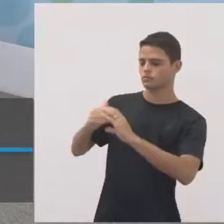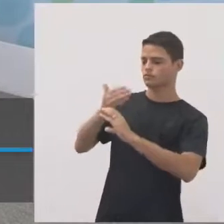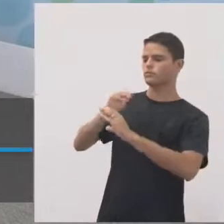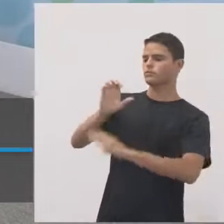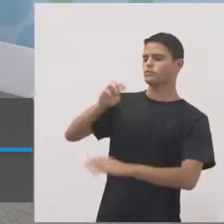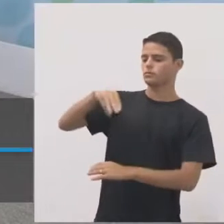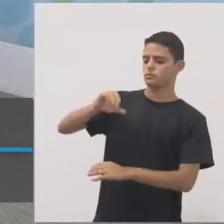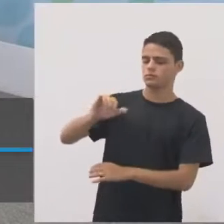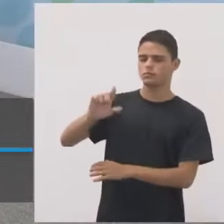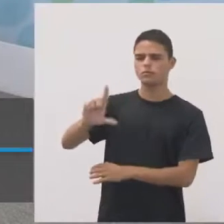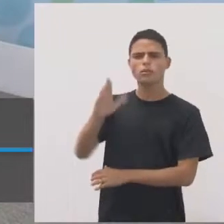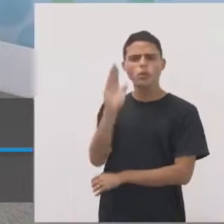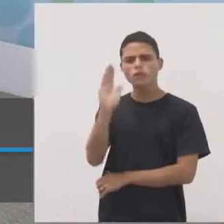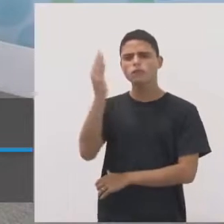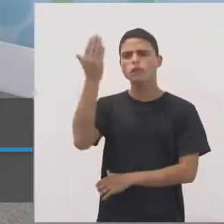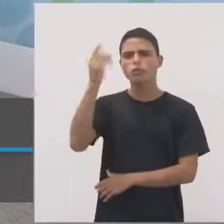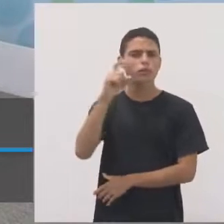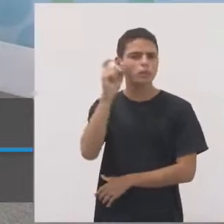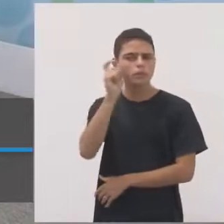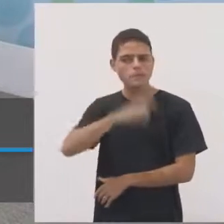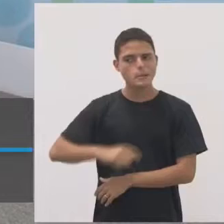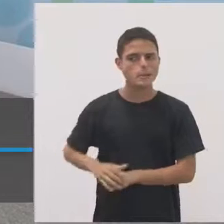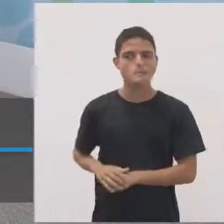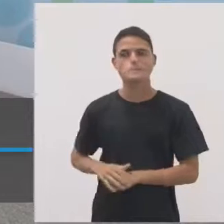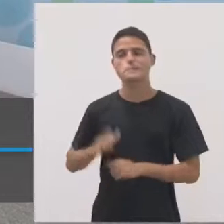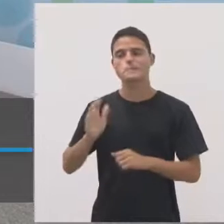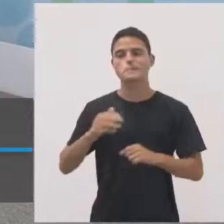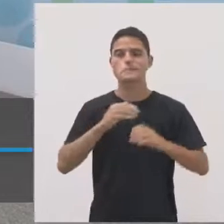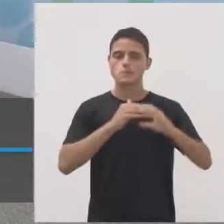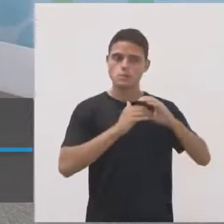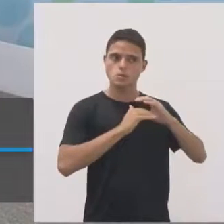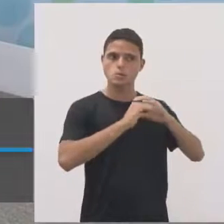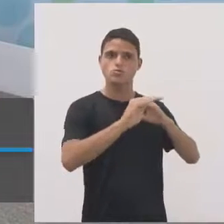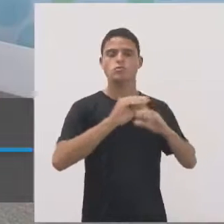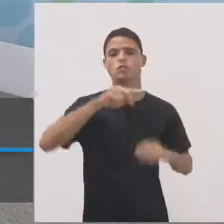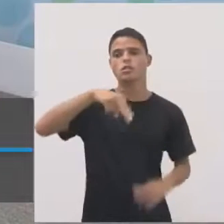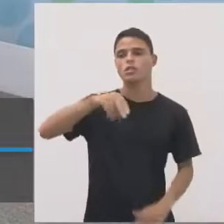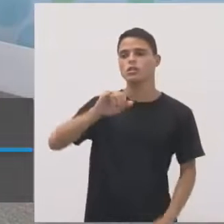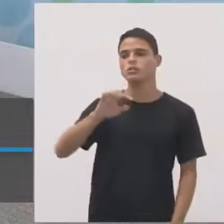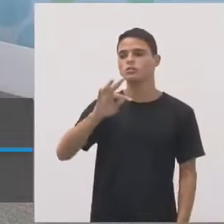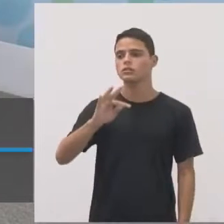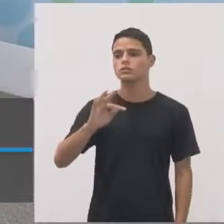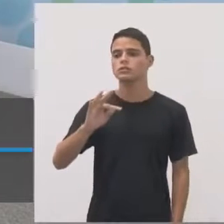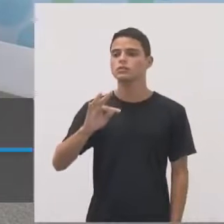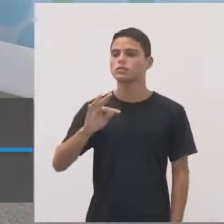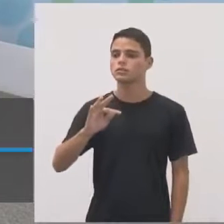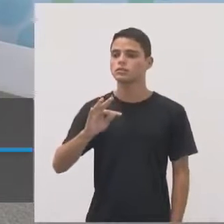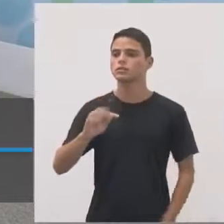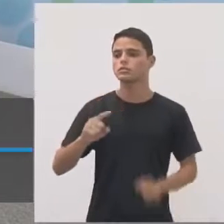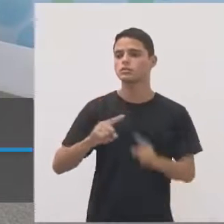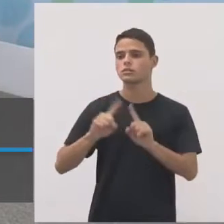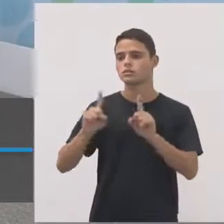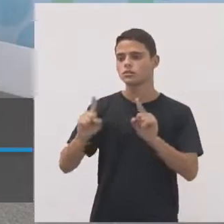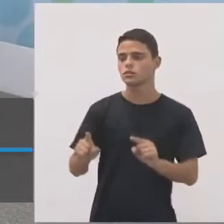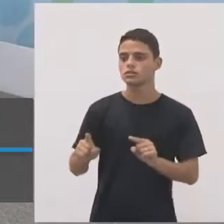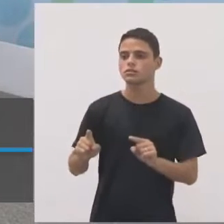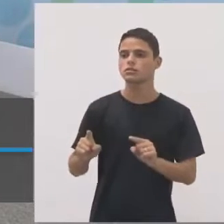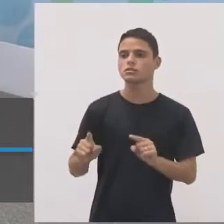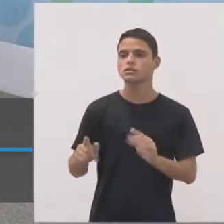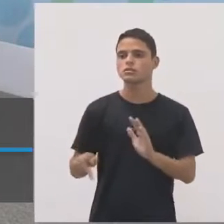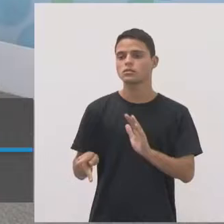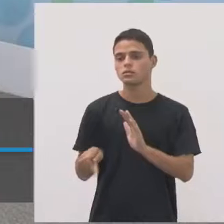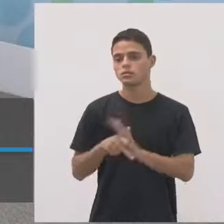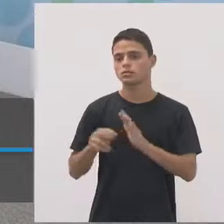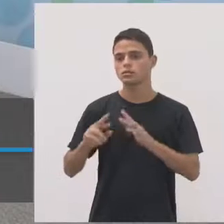falso, tá? E aí já reportaram para o NIT, né? Então é um servidor, às vezes é um servidor mesmo da